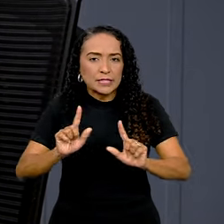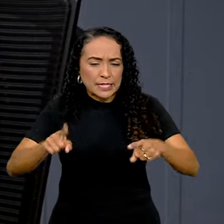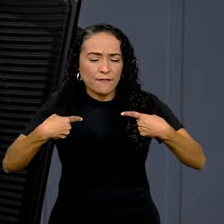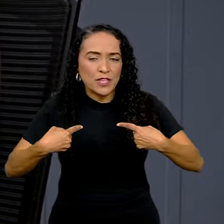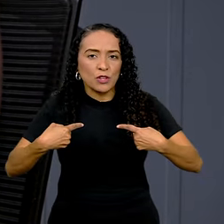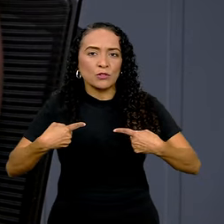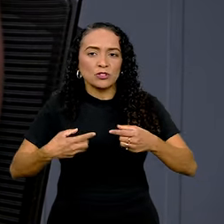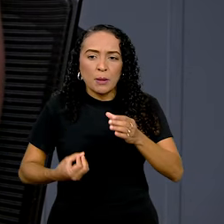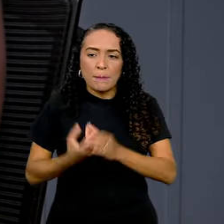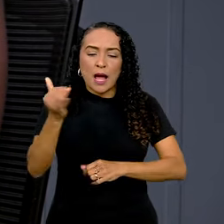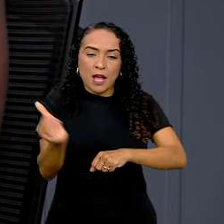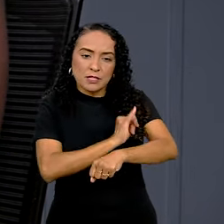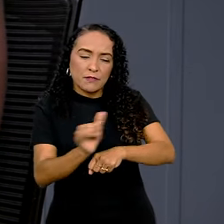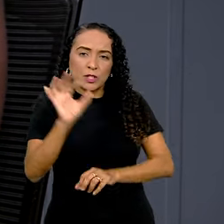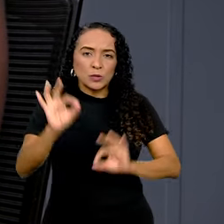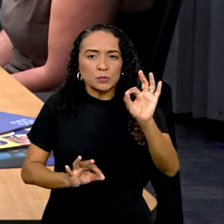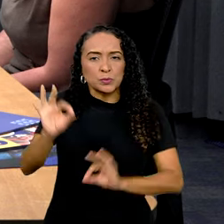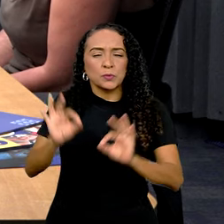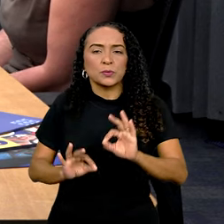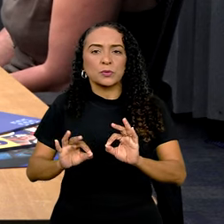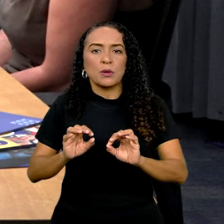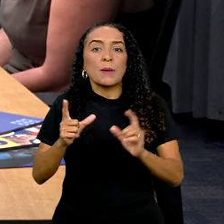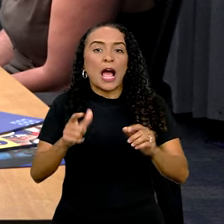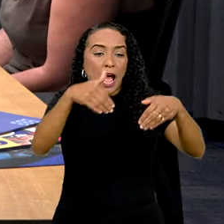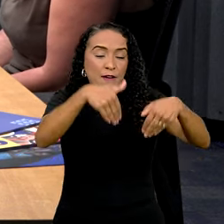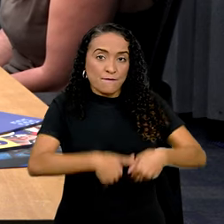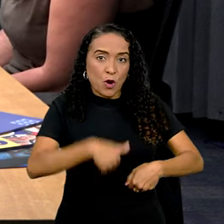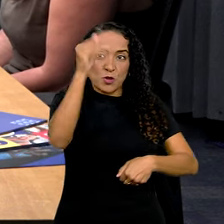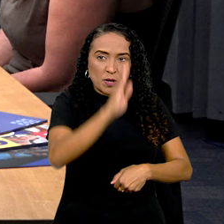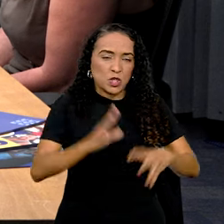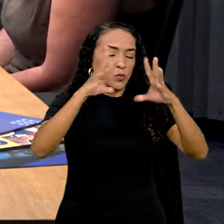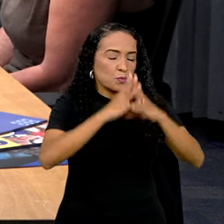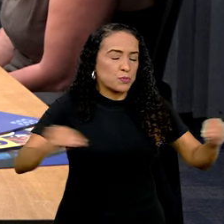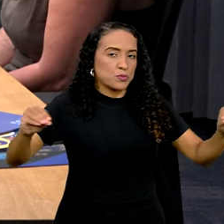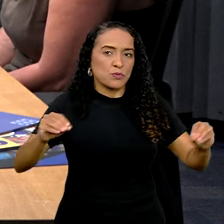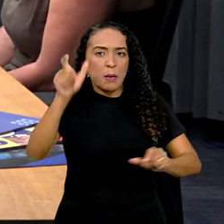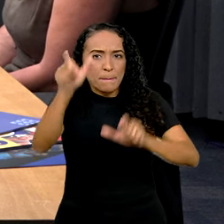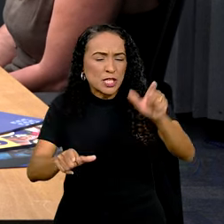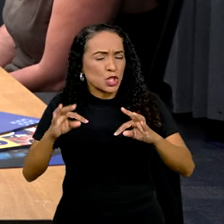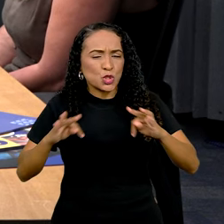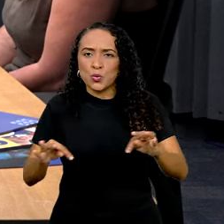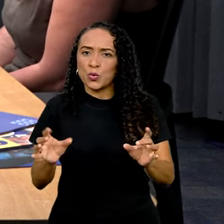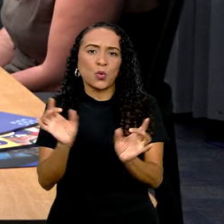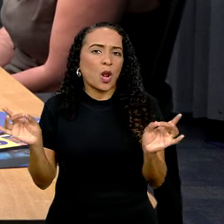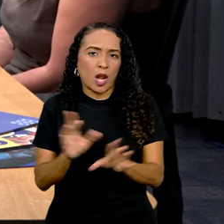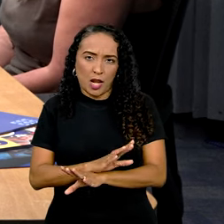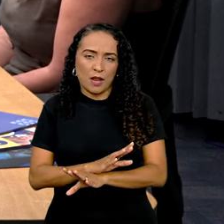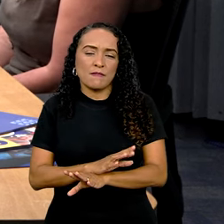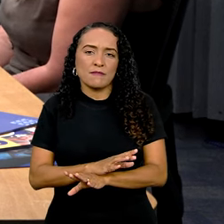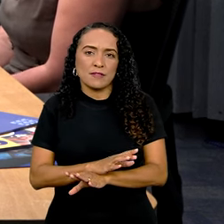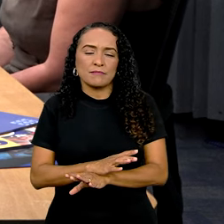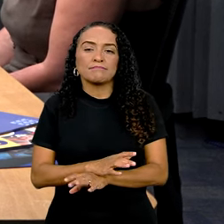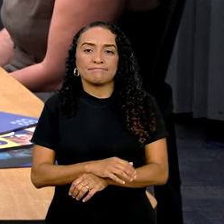de de construir as estratégias aí pra gente erradicar fome no país e livrar todos os brasileiros e brasileiras disso